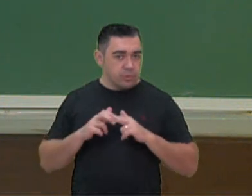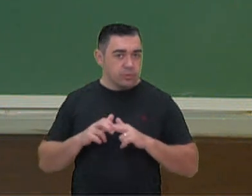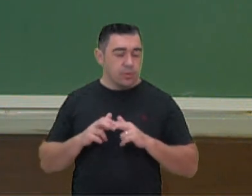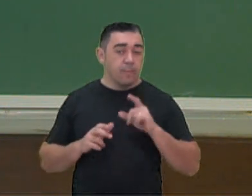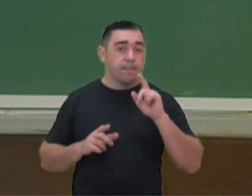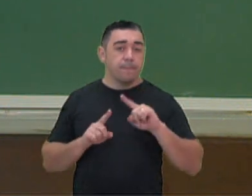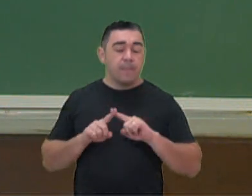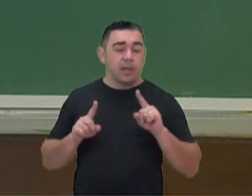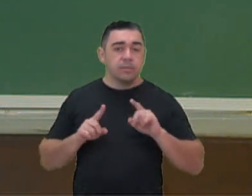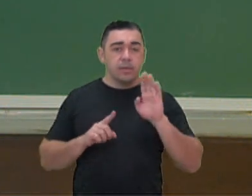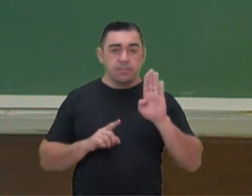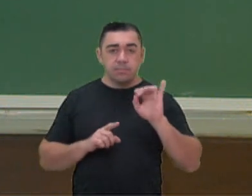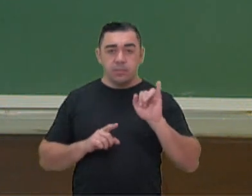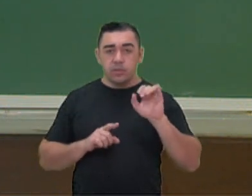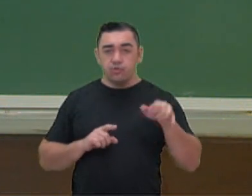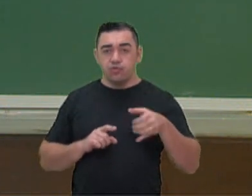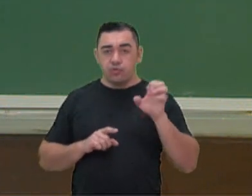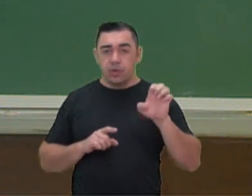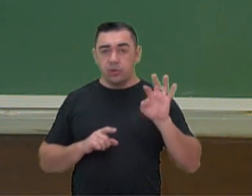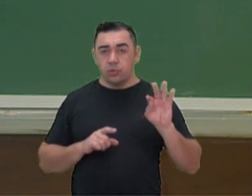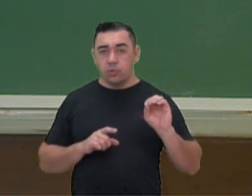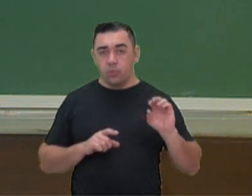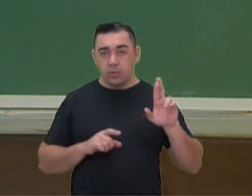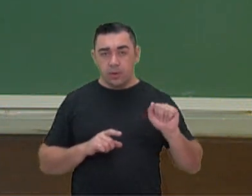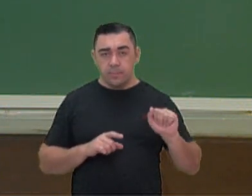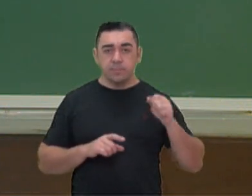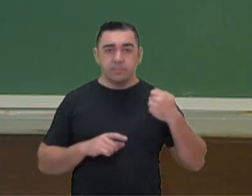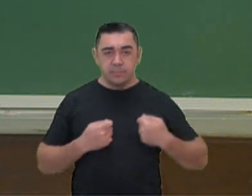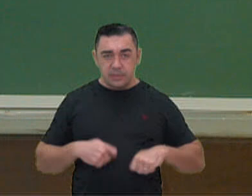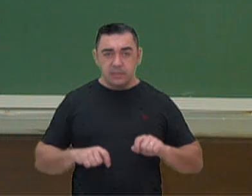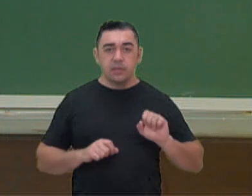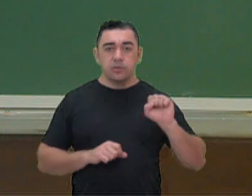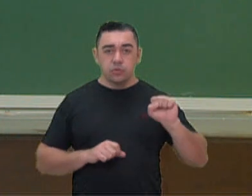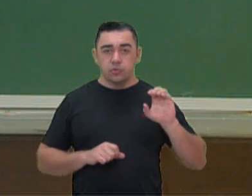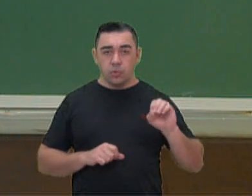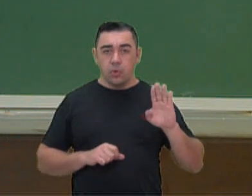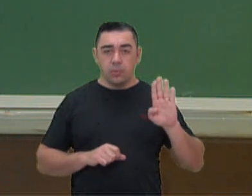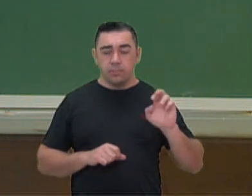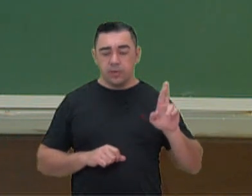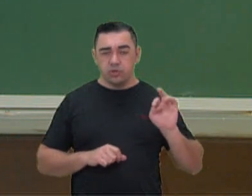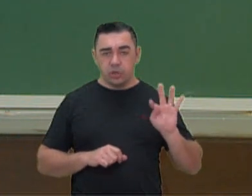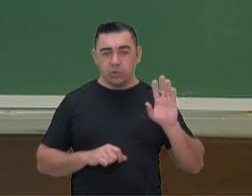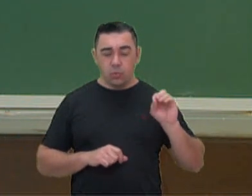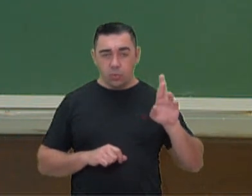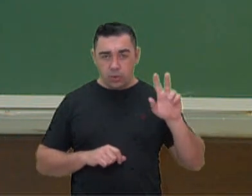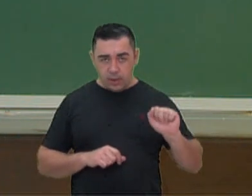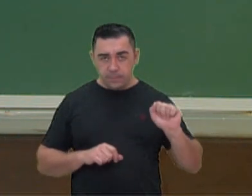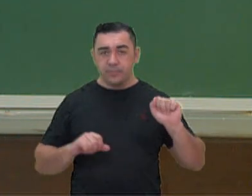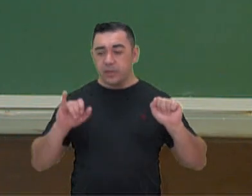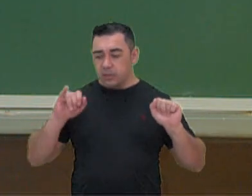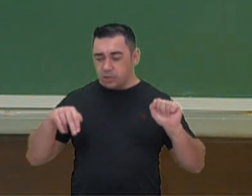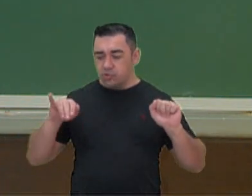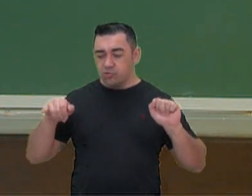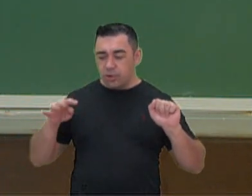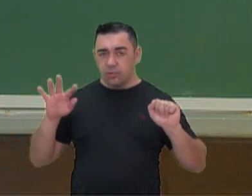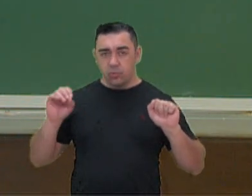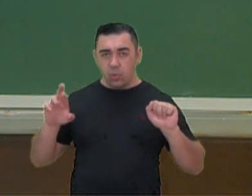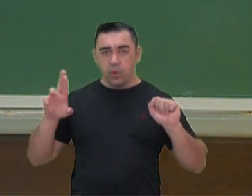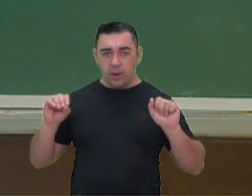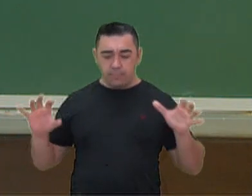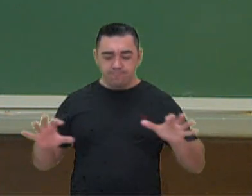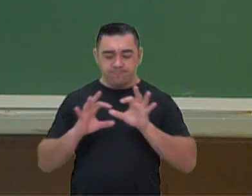ser bijetora, ela precisa ser uma função sobrejetora e função injetora ao mesmo tempo. A gente vai rever esses